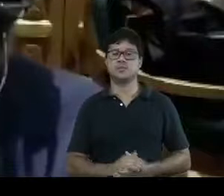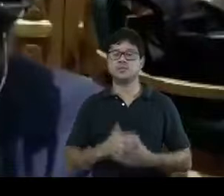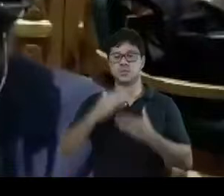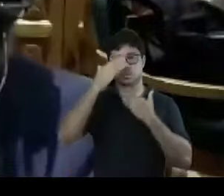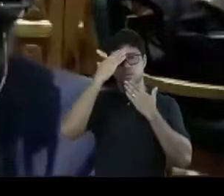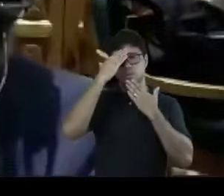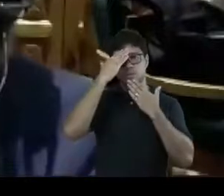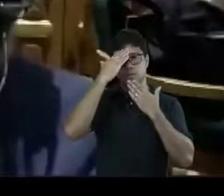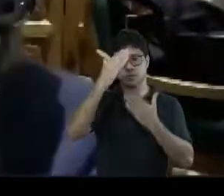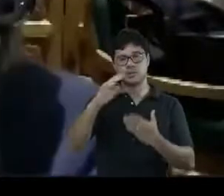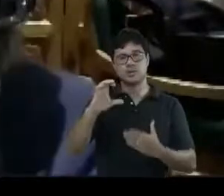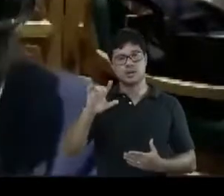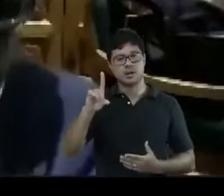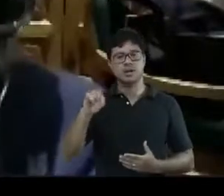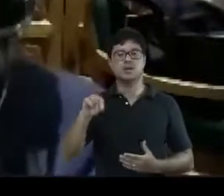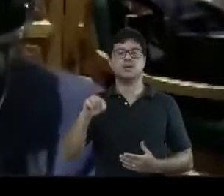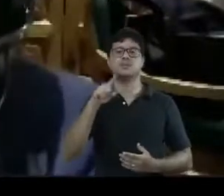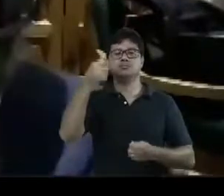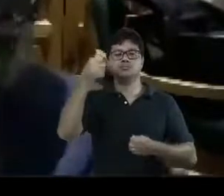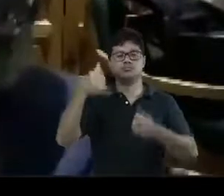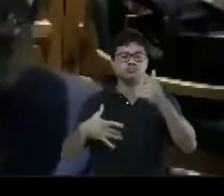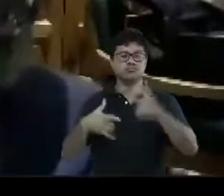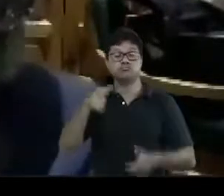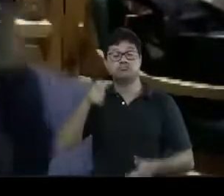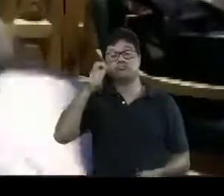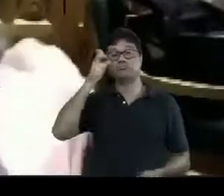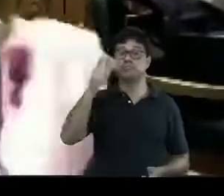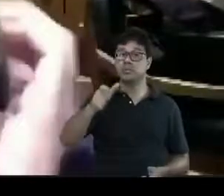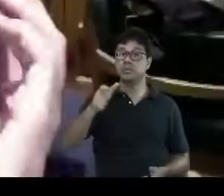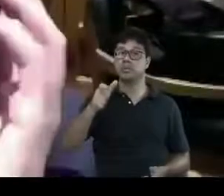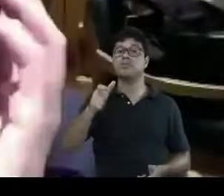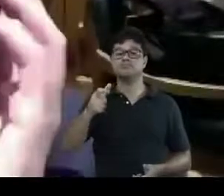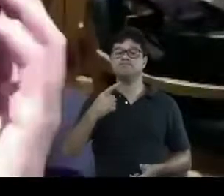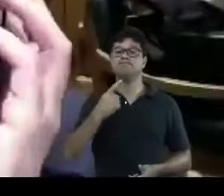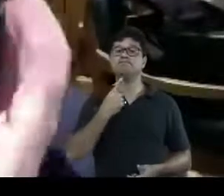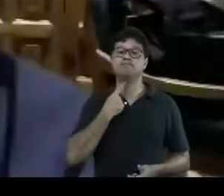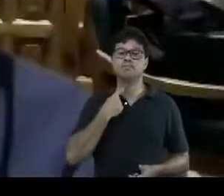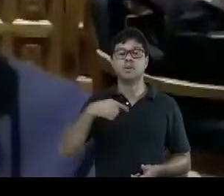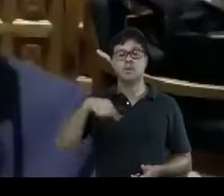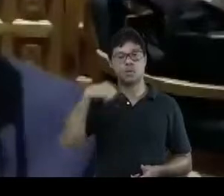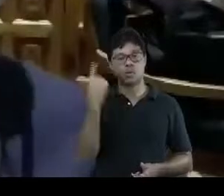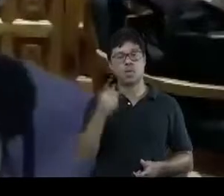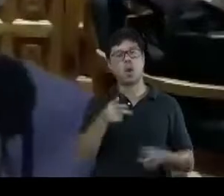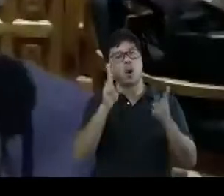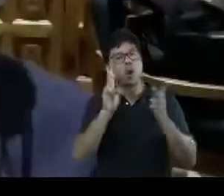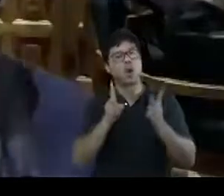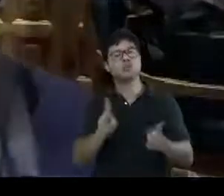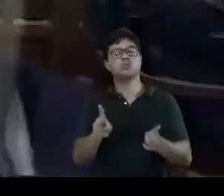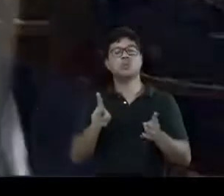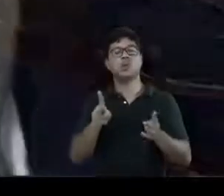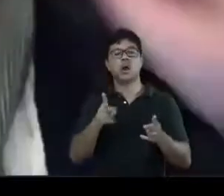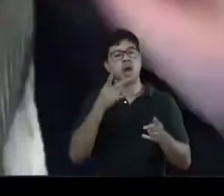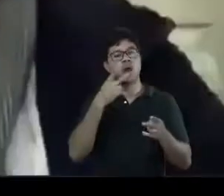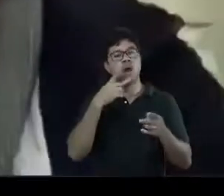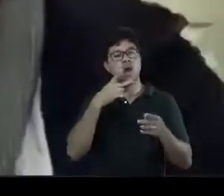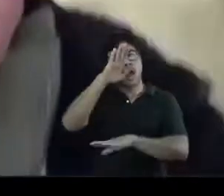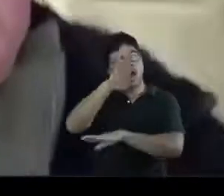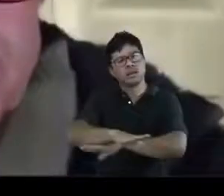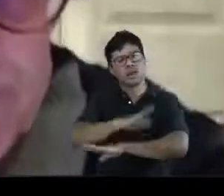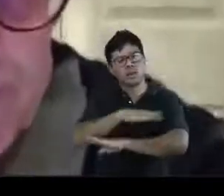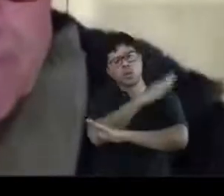Muito obrigada, doutora Cláudia, por essa fala interessantíssima. A vontade que temos é de seguir aqui a tarde toda